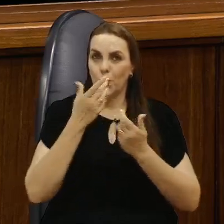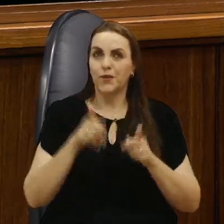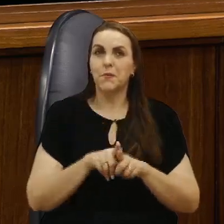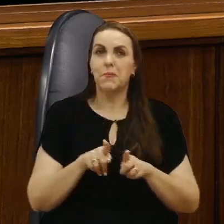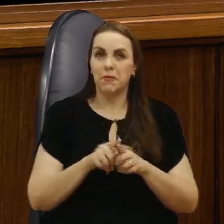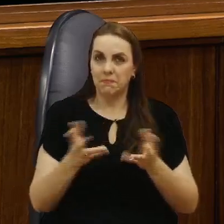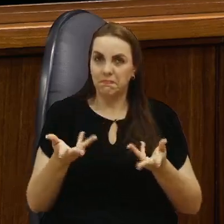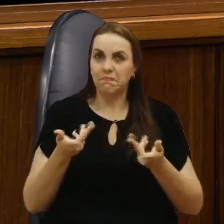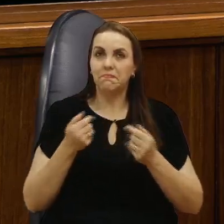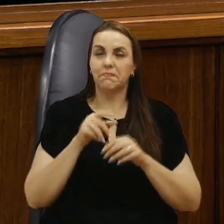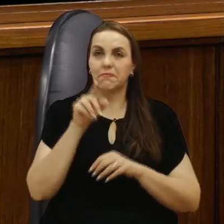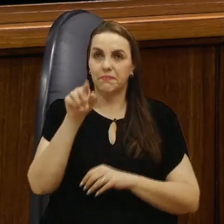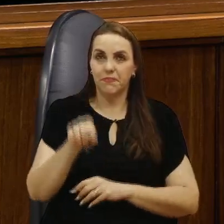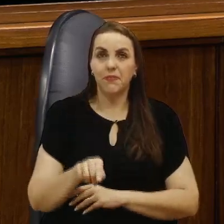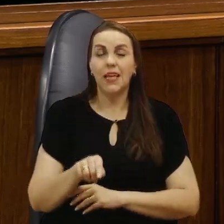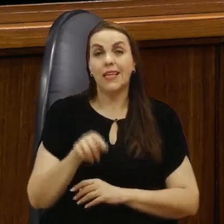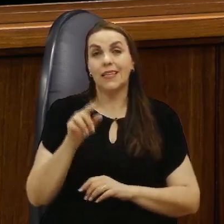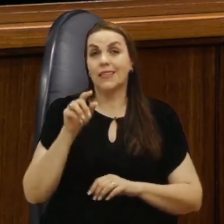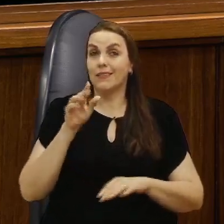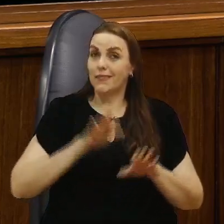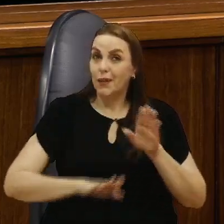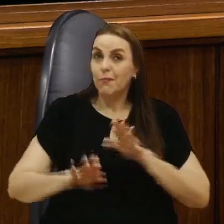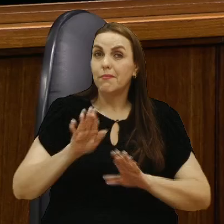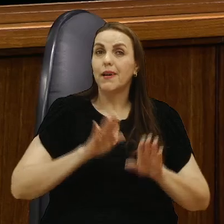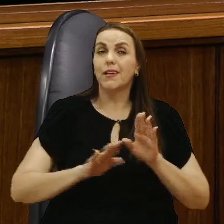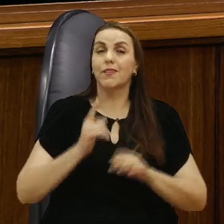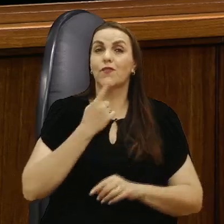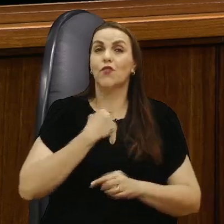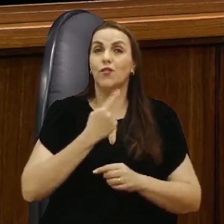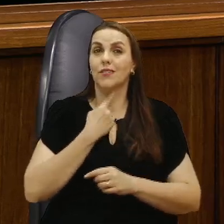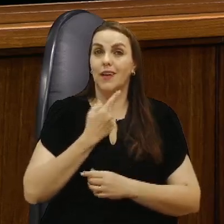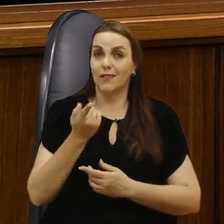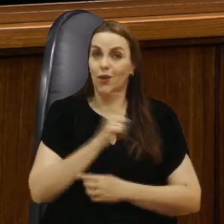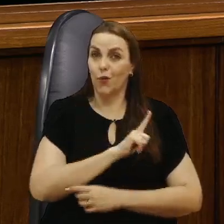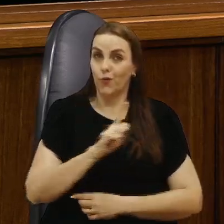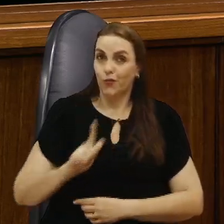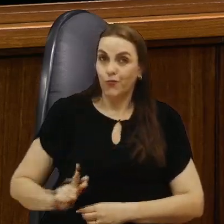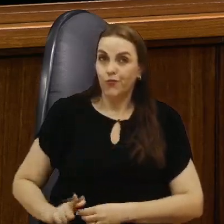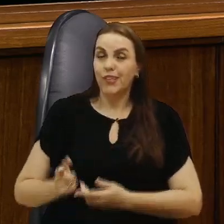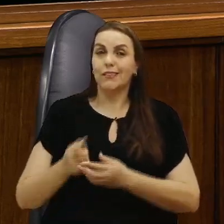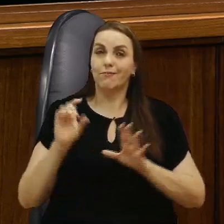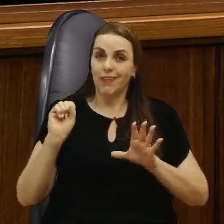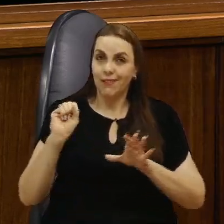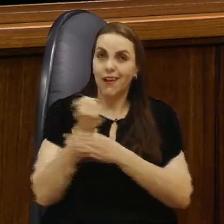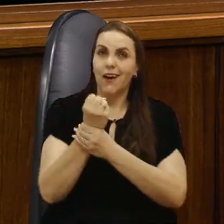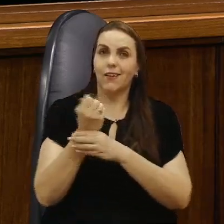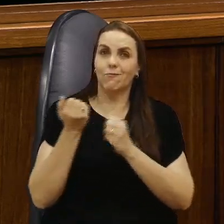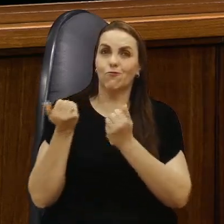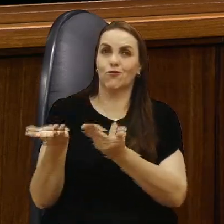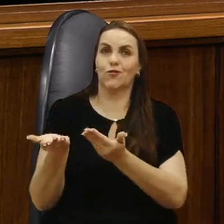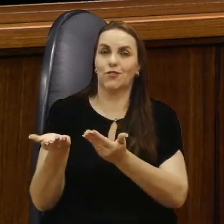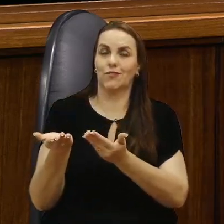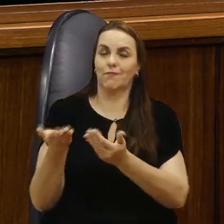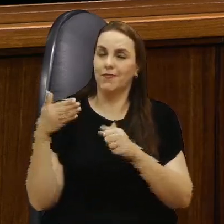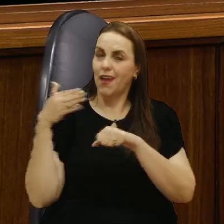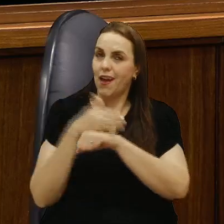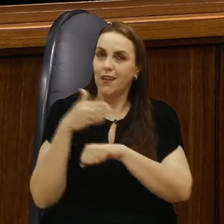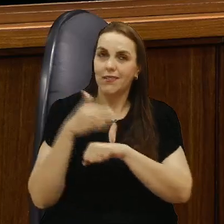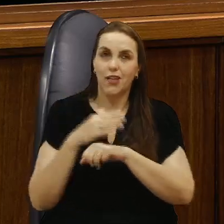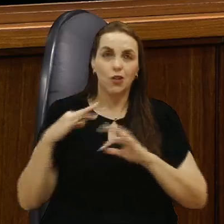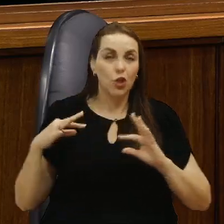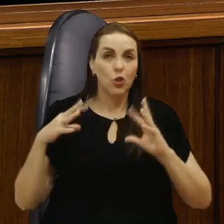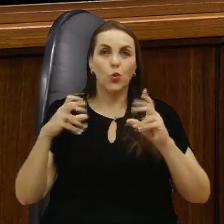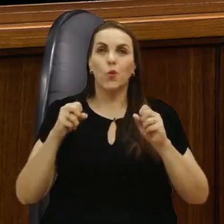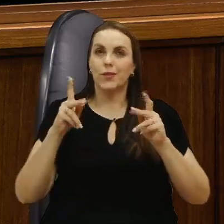qualidade depende da vontade do Estado de garantir acesso a todo